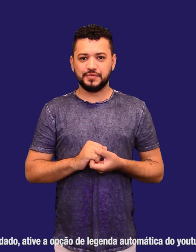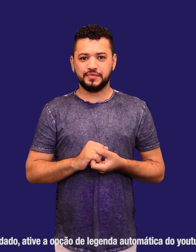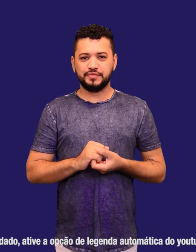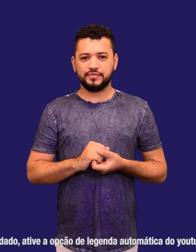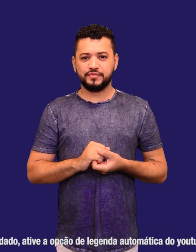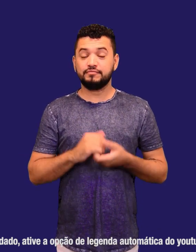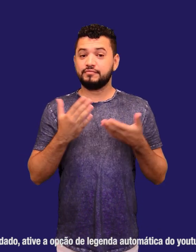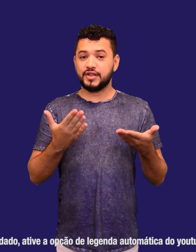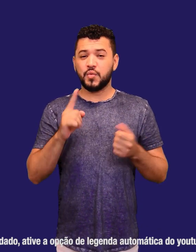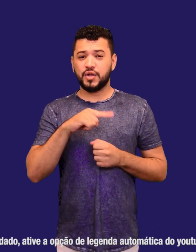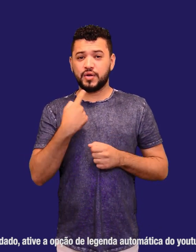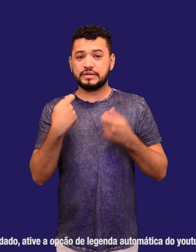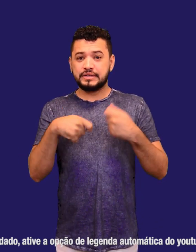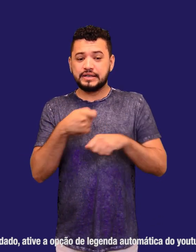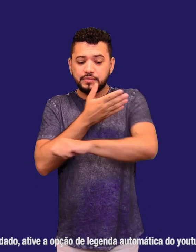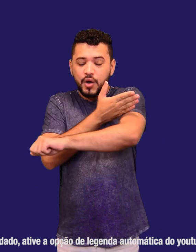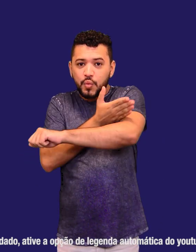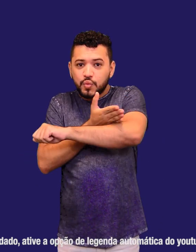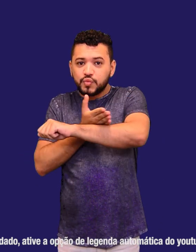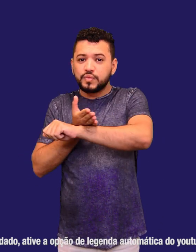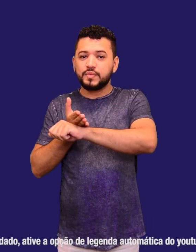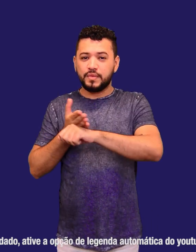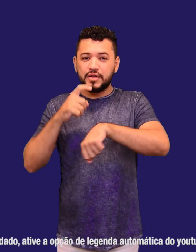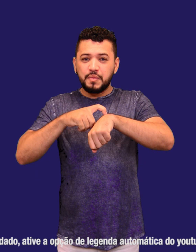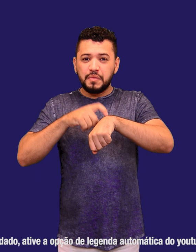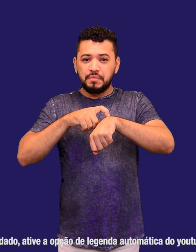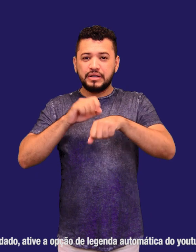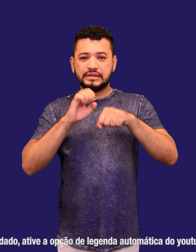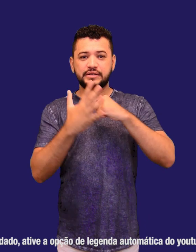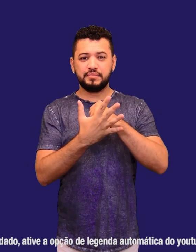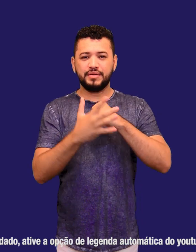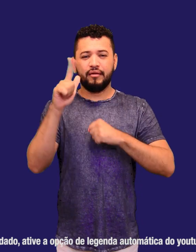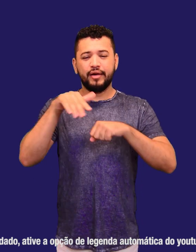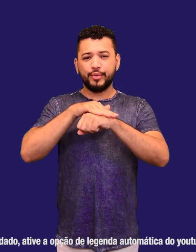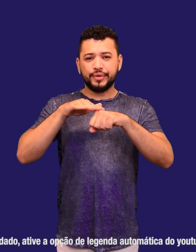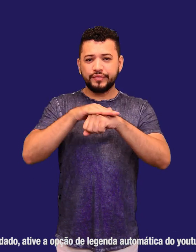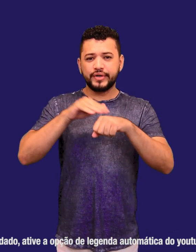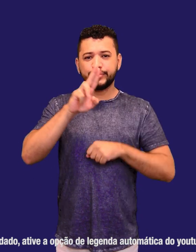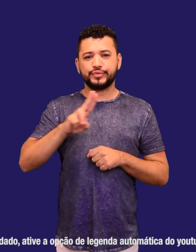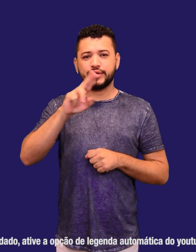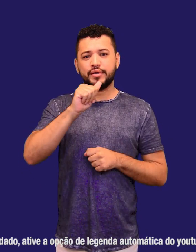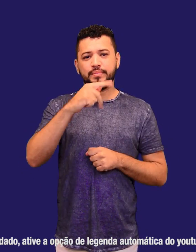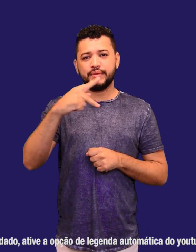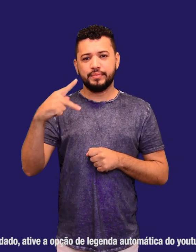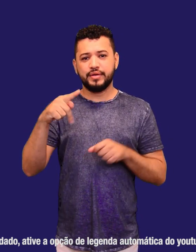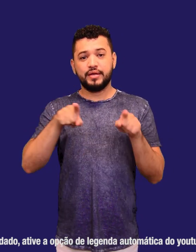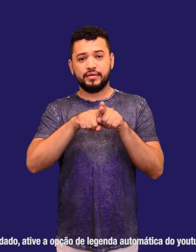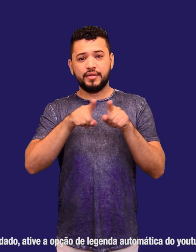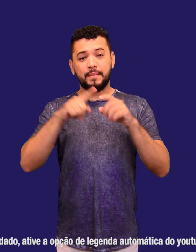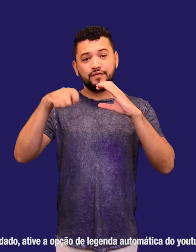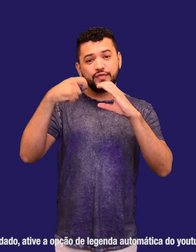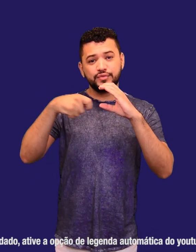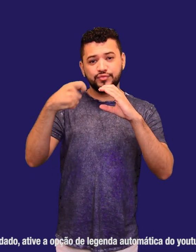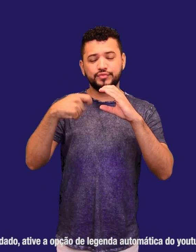Se tem uma coisa que fomos obrigados a nos acostumar durante a pandemia, foram com as conversas por aplicativos ou por chamadas de